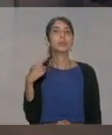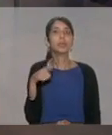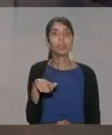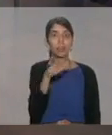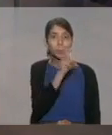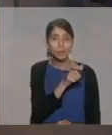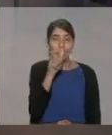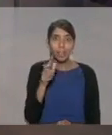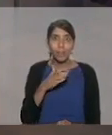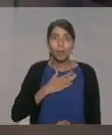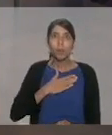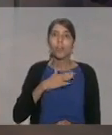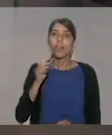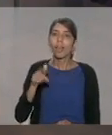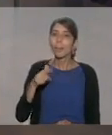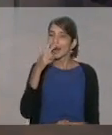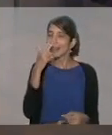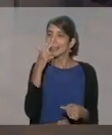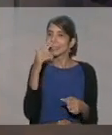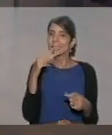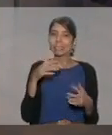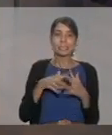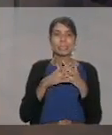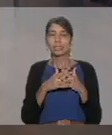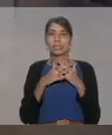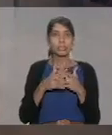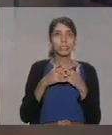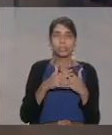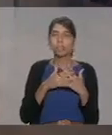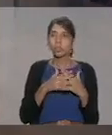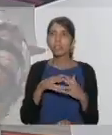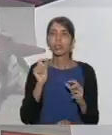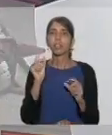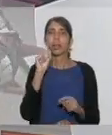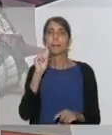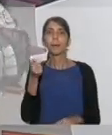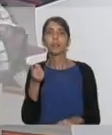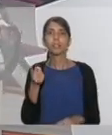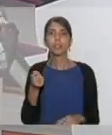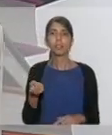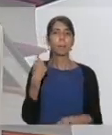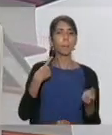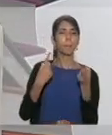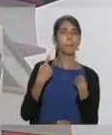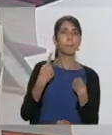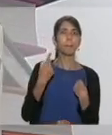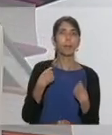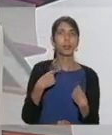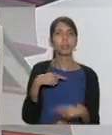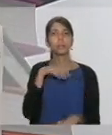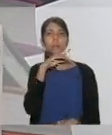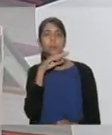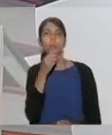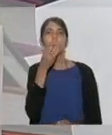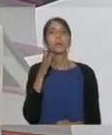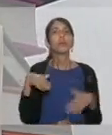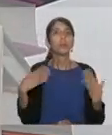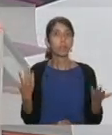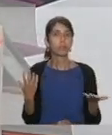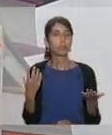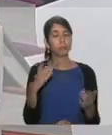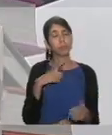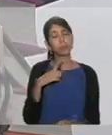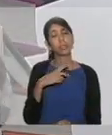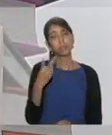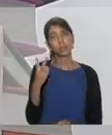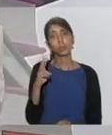mais apaixonantes são aqueles em conflito, justamente porque quem vai mandar? Qual é a fera que vai domar você? O bem ou o mal? Nós somos